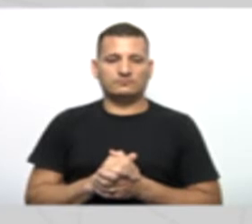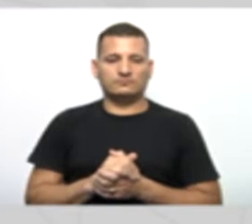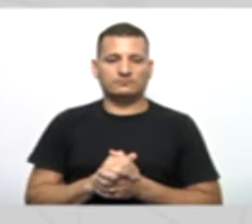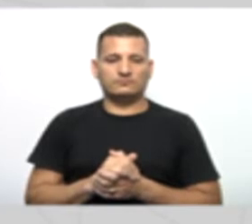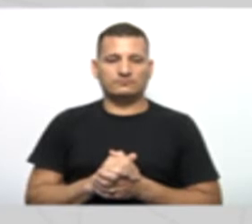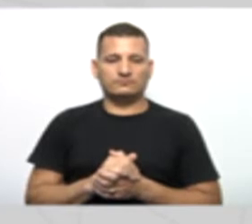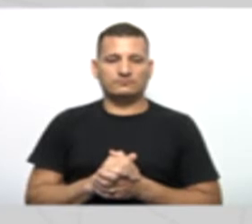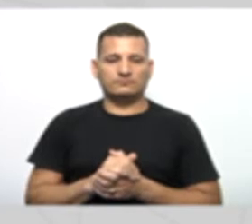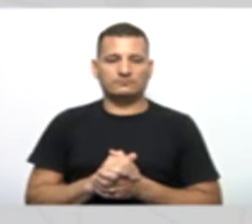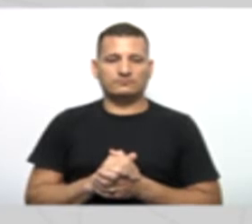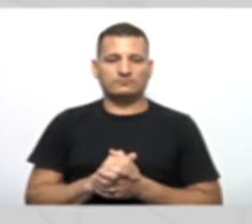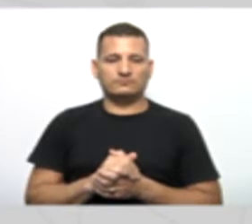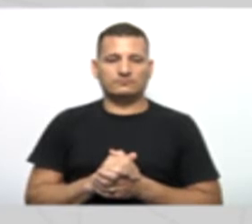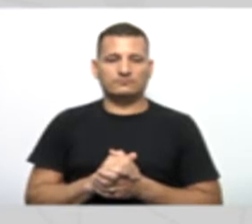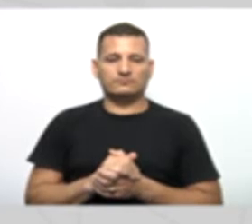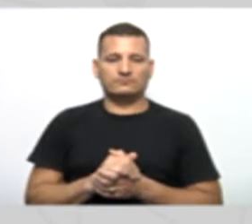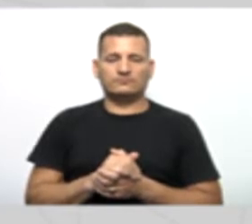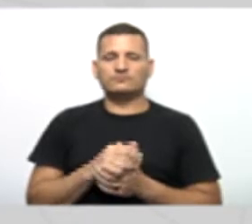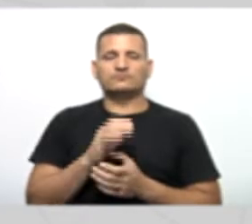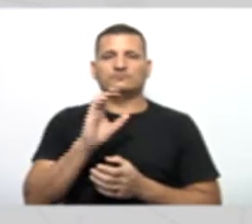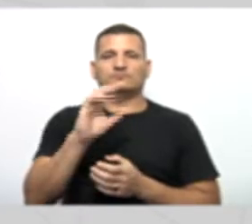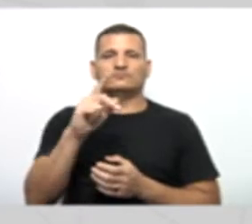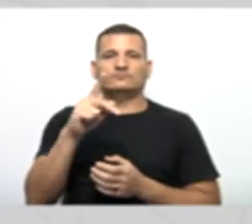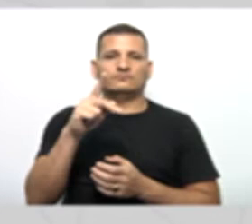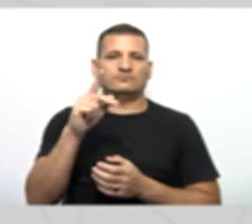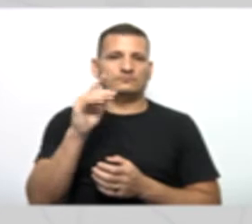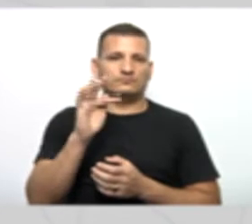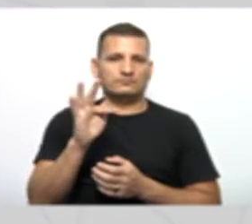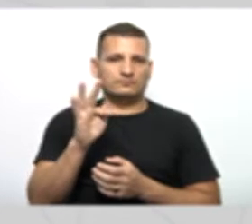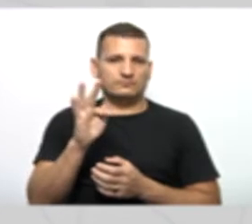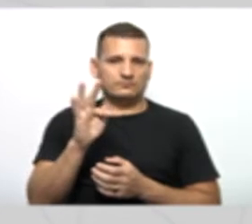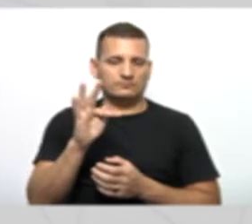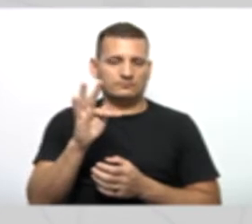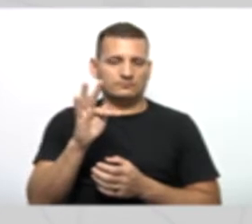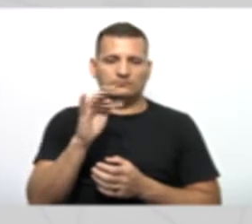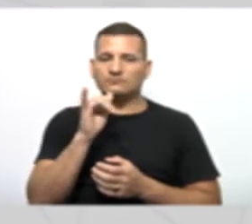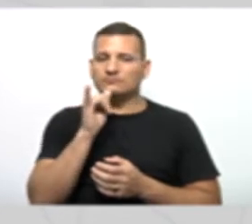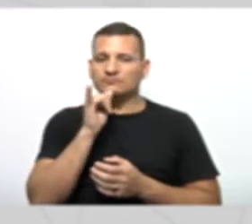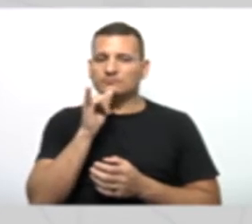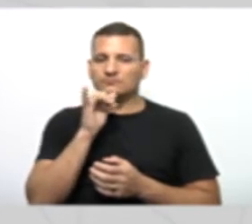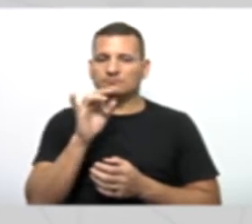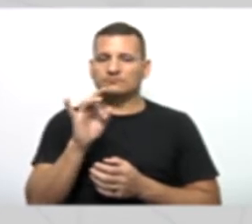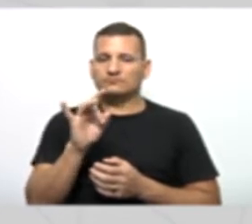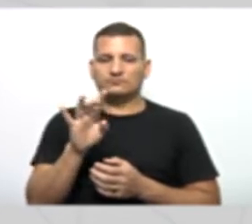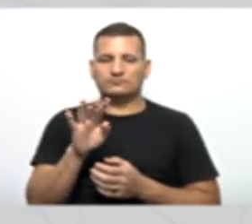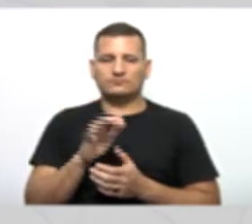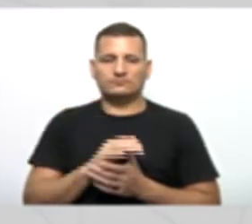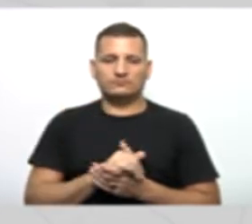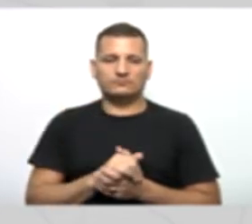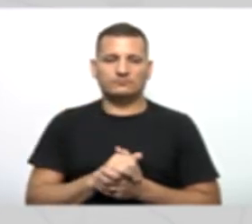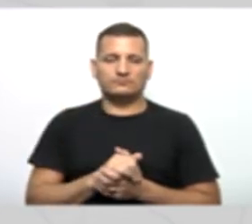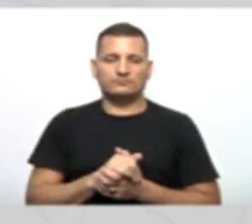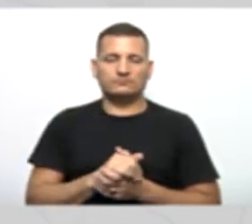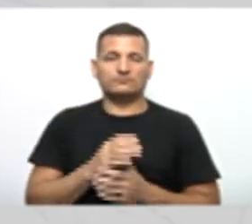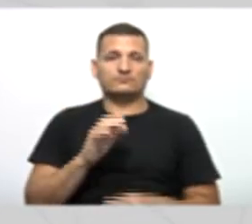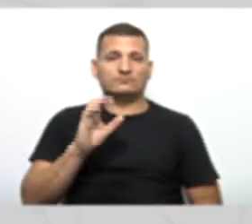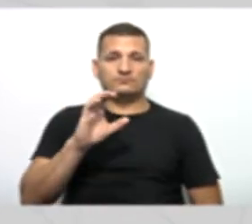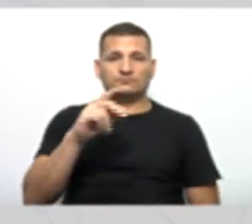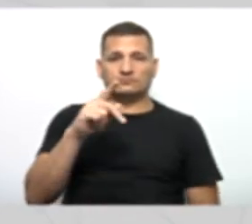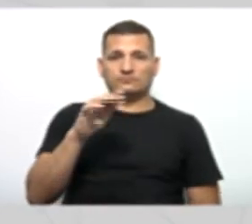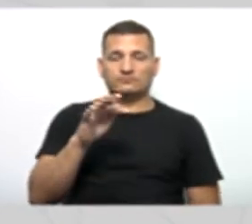mais curtinho aqui, porque o CPF a gente sabe que tem 11 dígitos e é grandão demais para a gente digitar. Então, digamos que o CPF